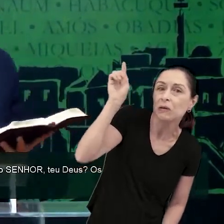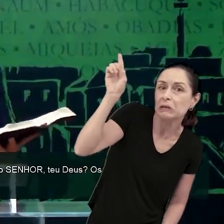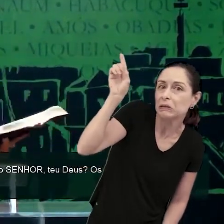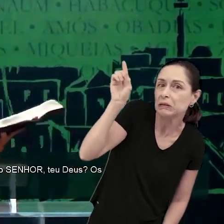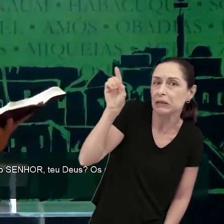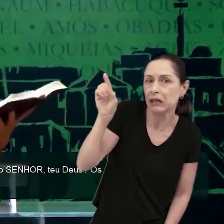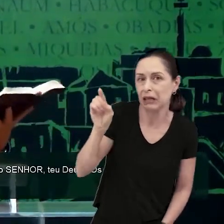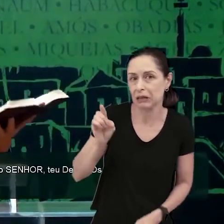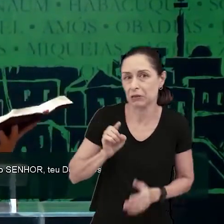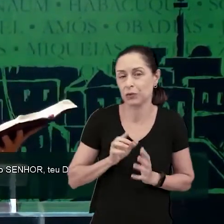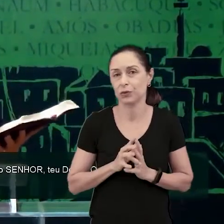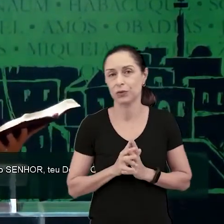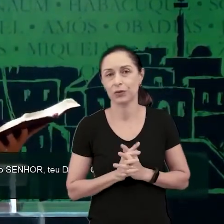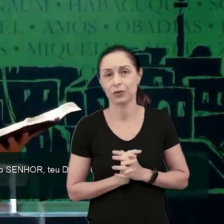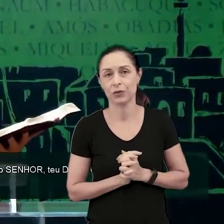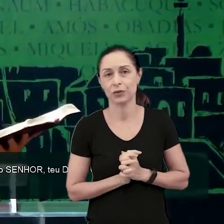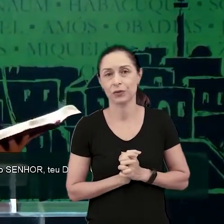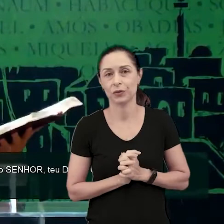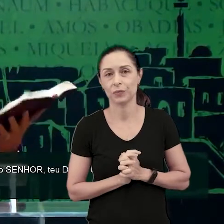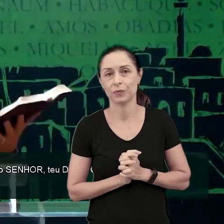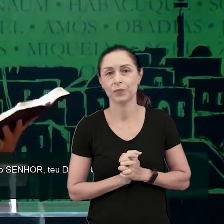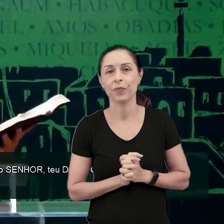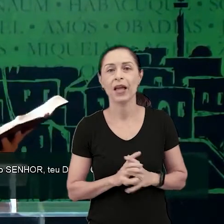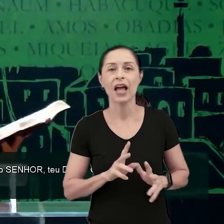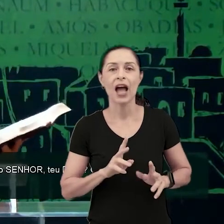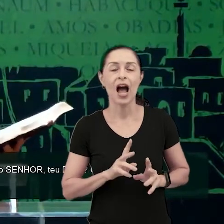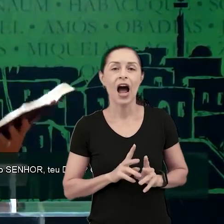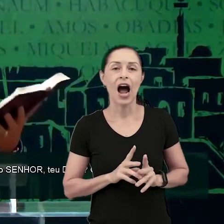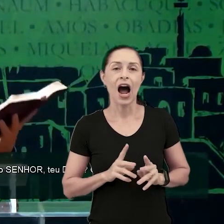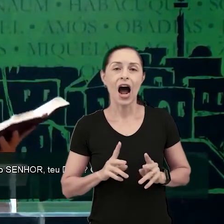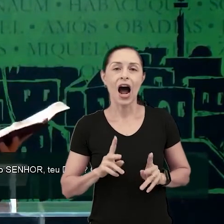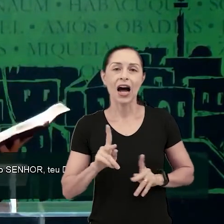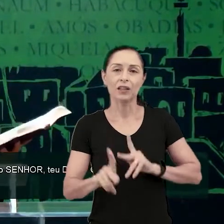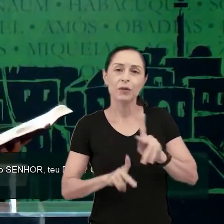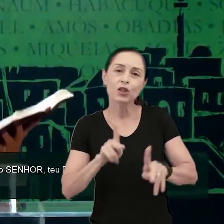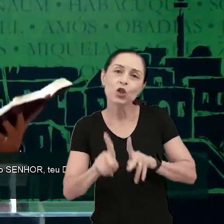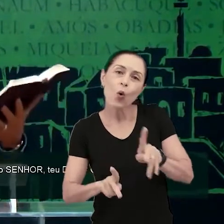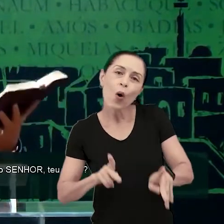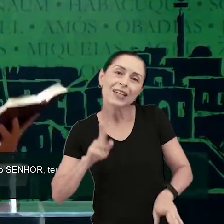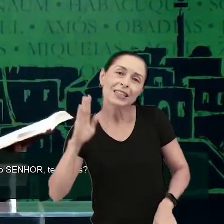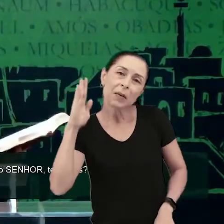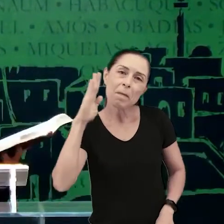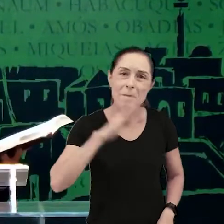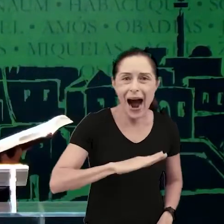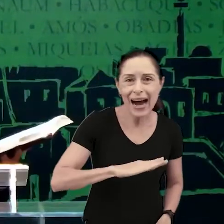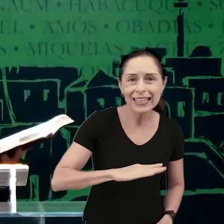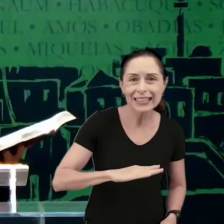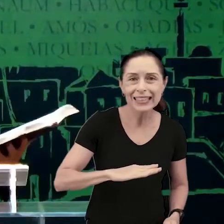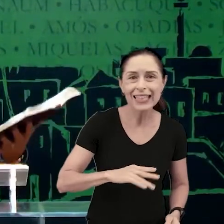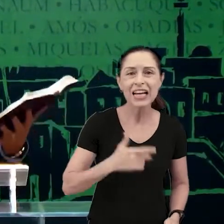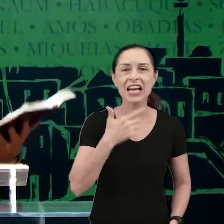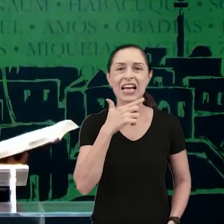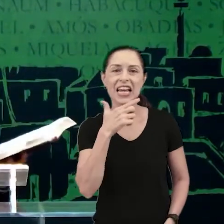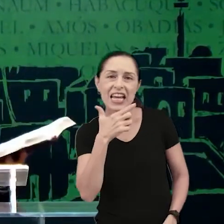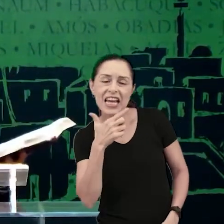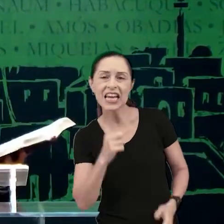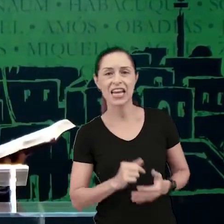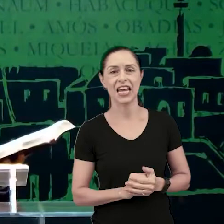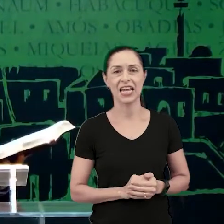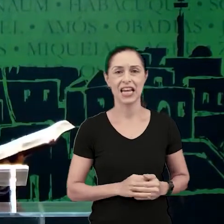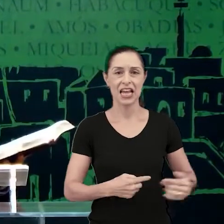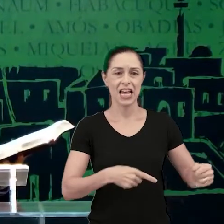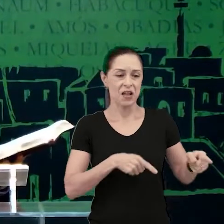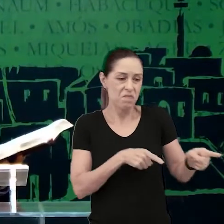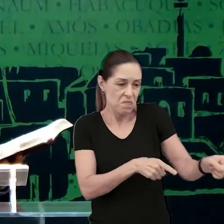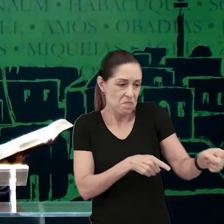dizendo é o seguinte, o mundo nos ataca, o mundo nos afronta, o mundo nos humilha, o mundo escarnece de nós, o mundo afronta a